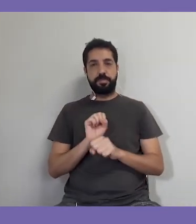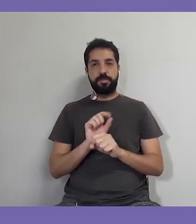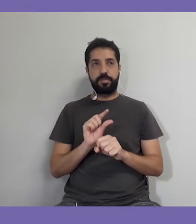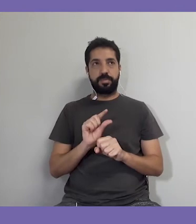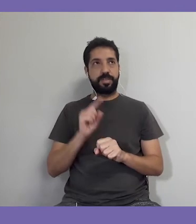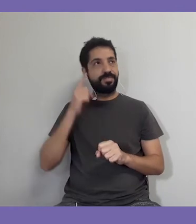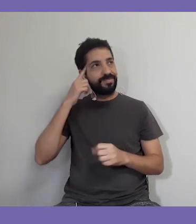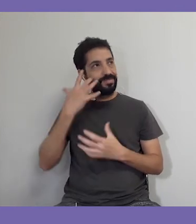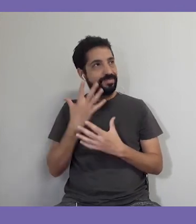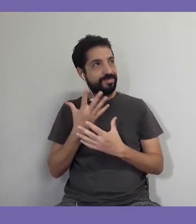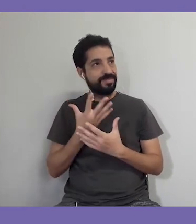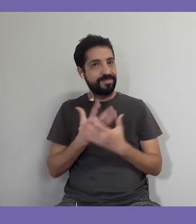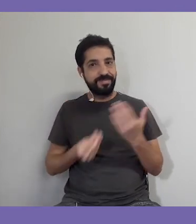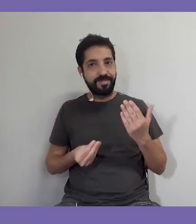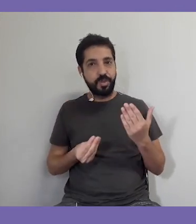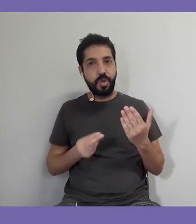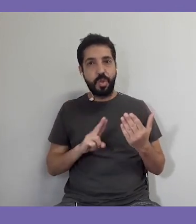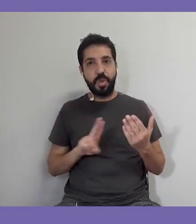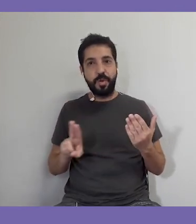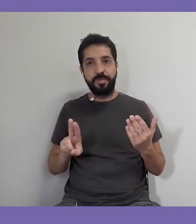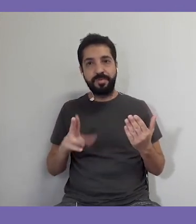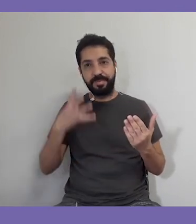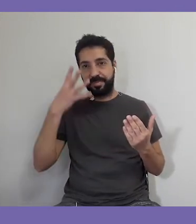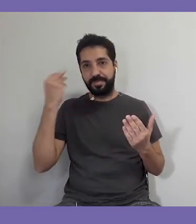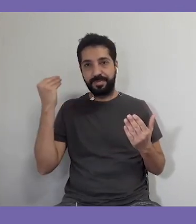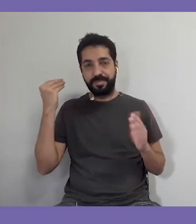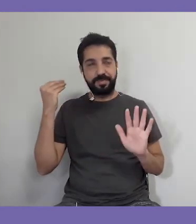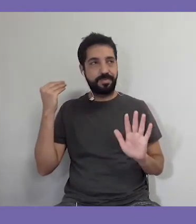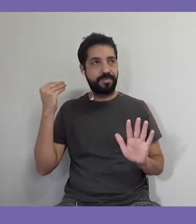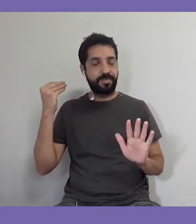Não, peraí que fugiu o nome aqui.